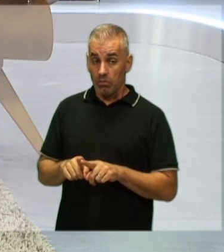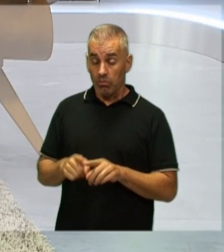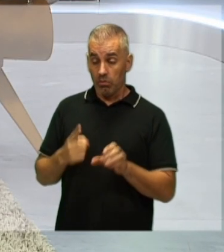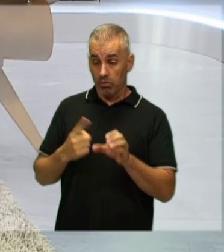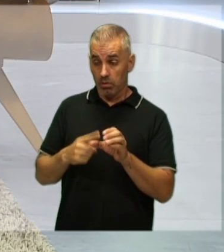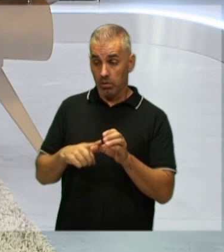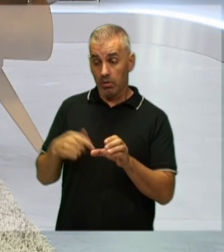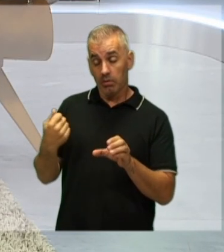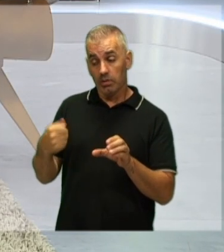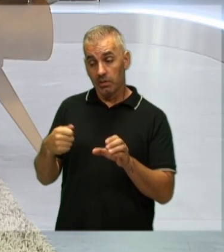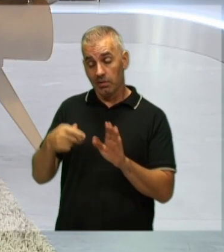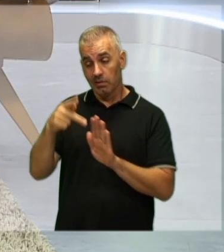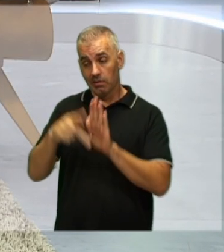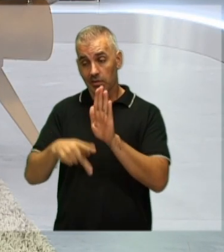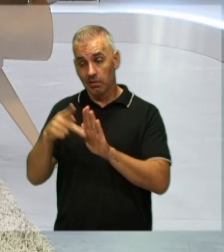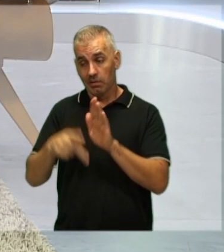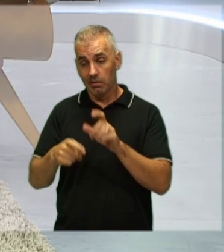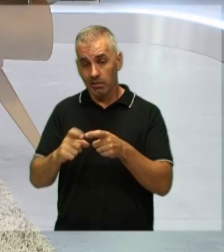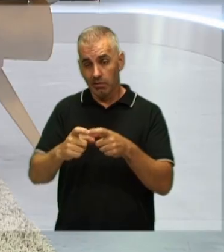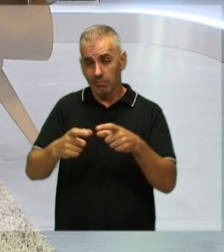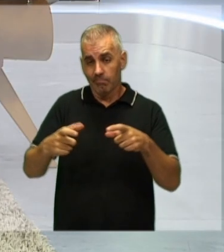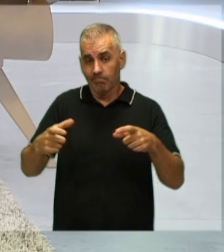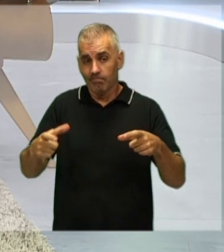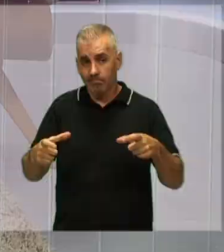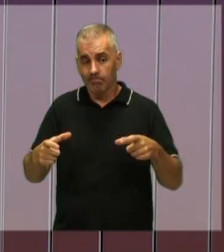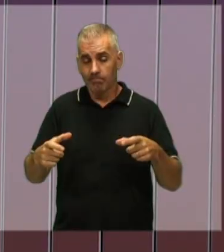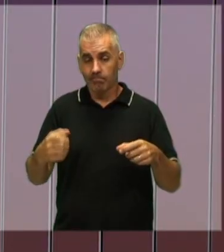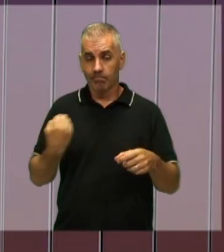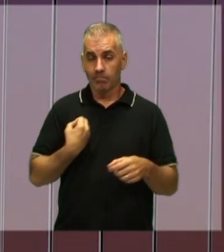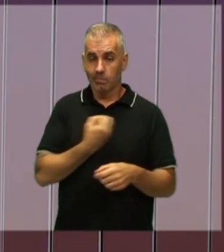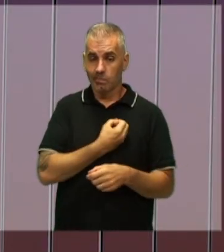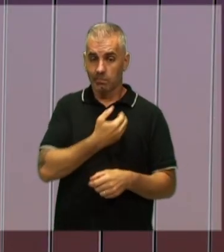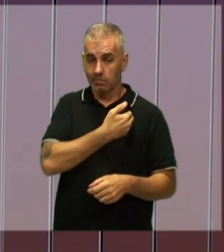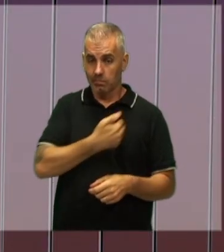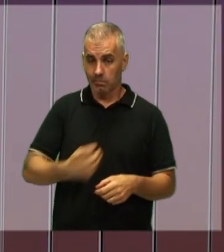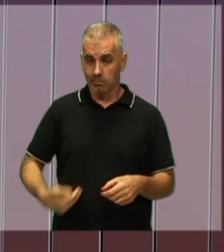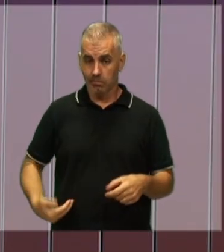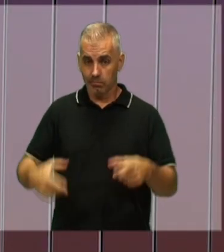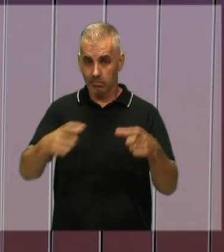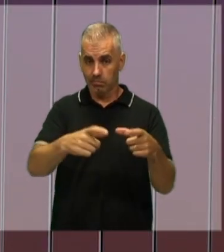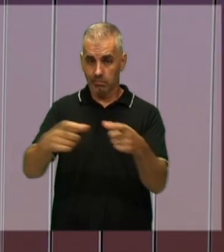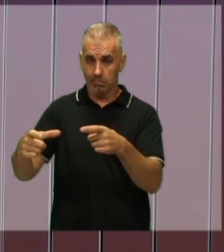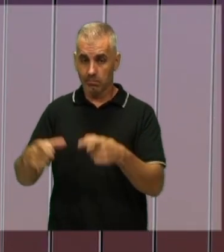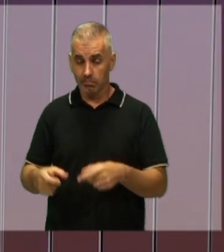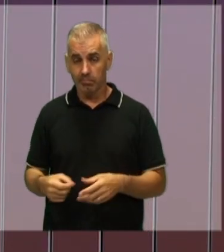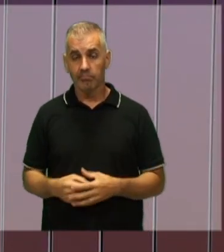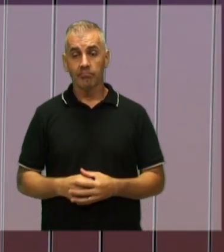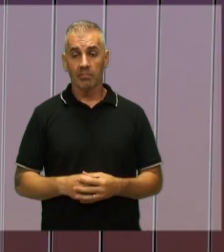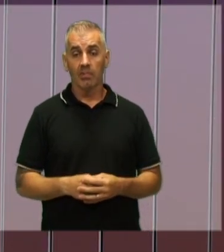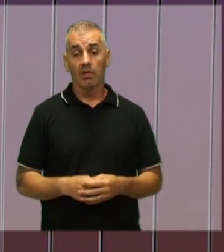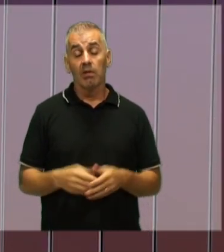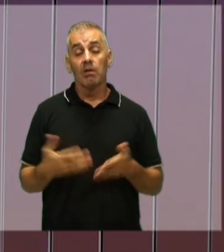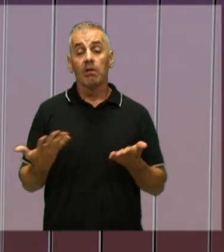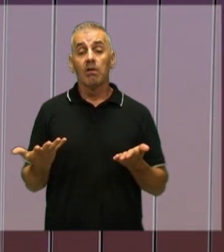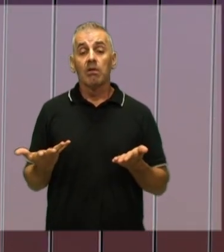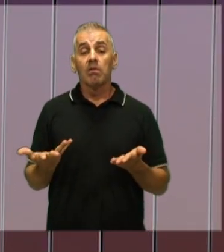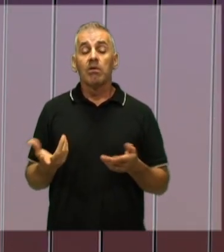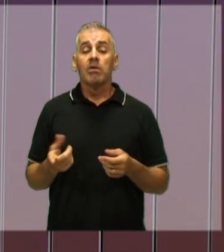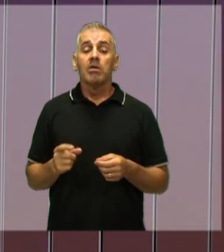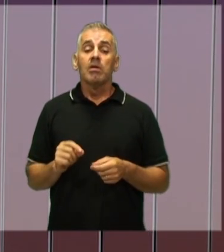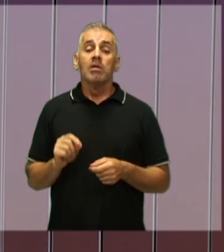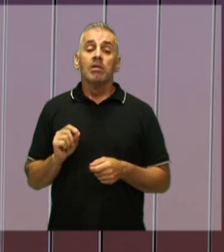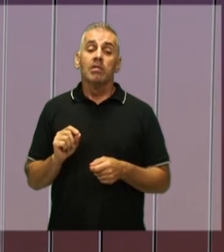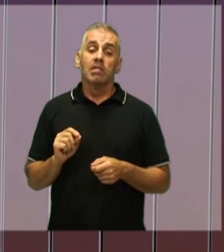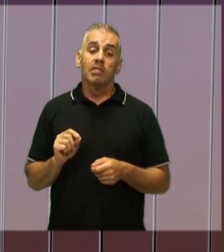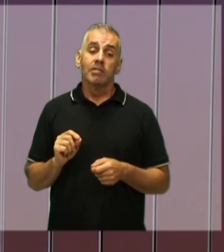o número de espaços públicos, não é verdade? Não, com certeza. Está aumentando. Assim, eu falei ainda há pouco no primeiro quadro,